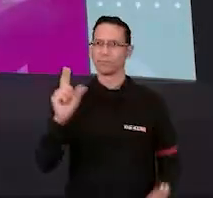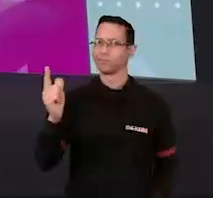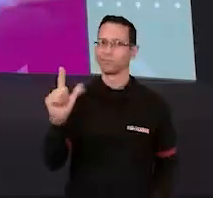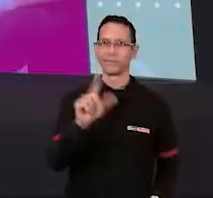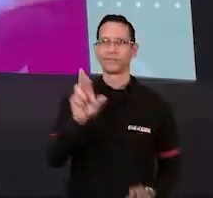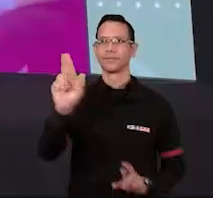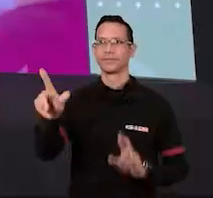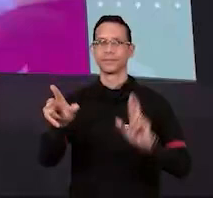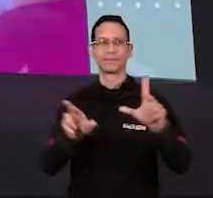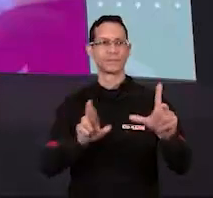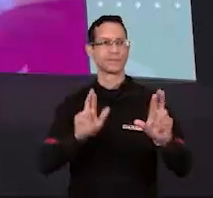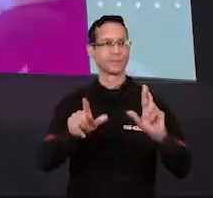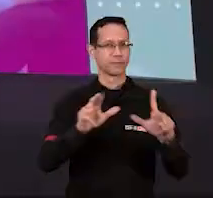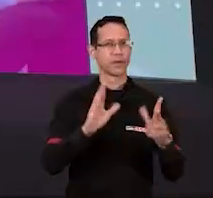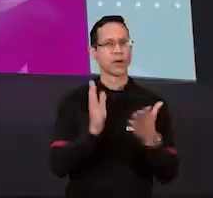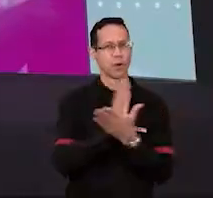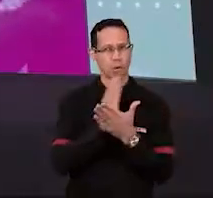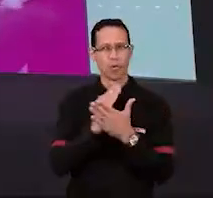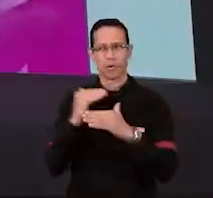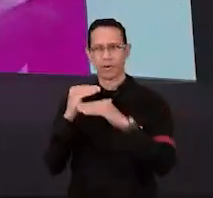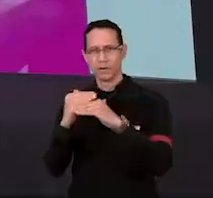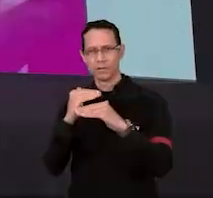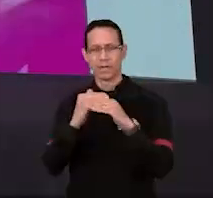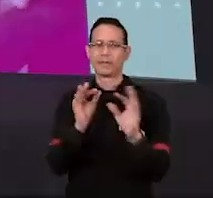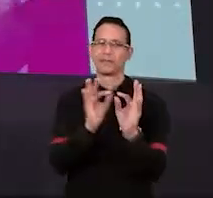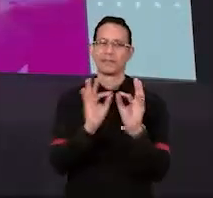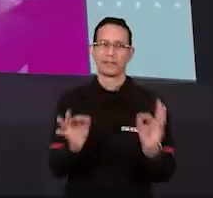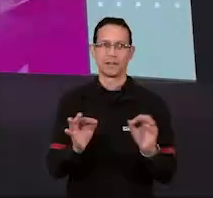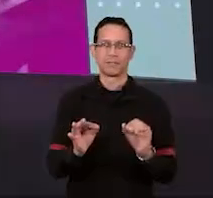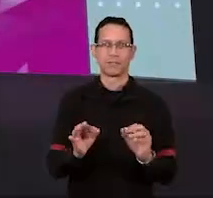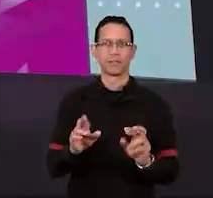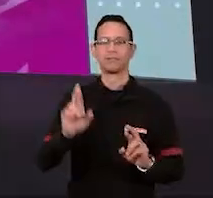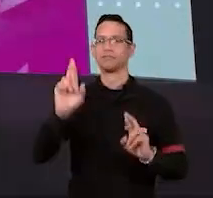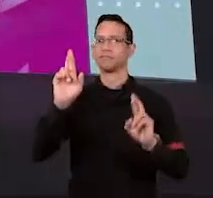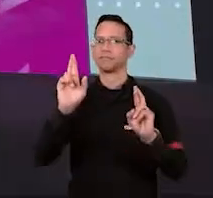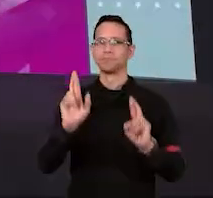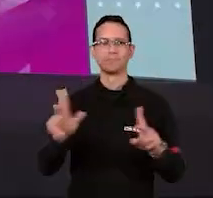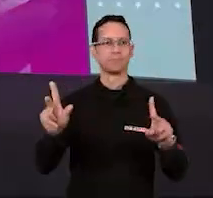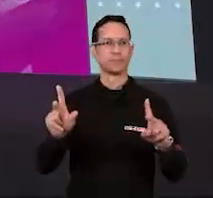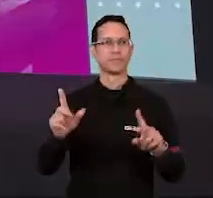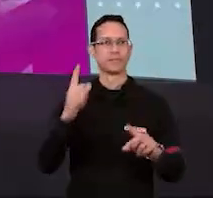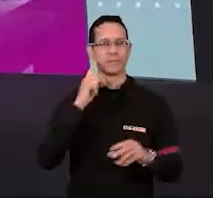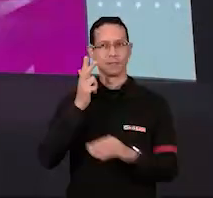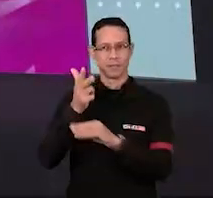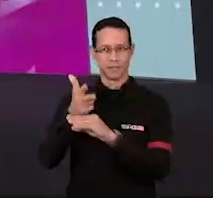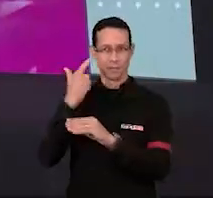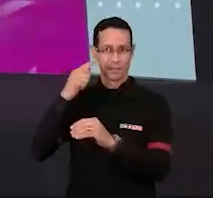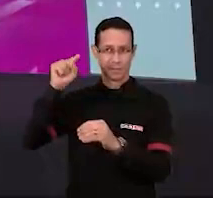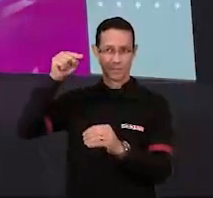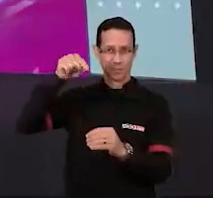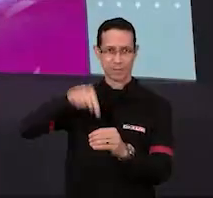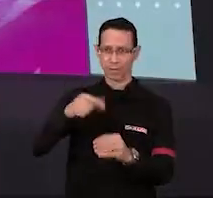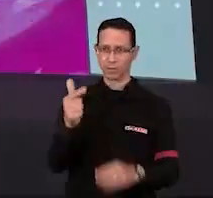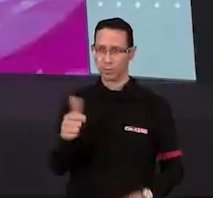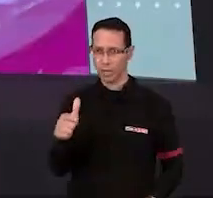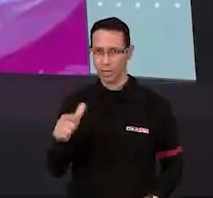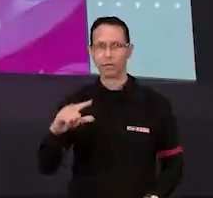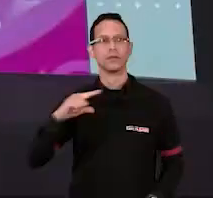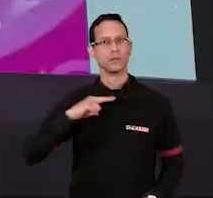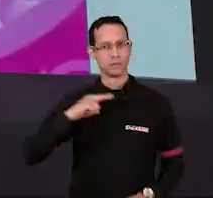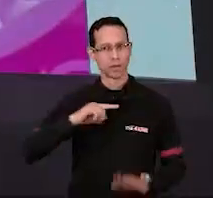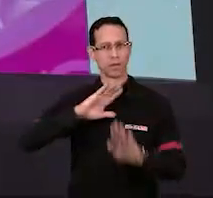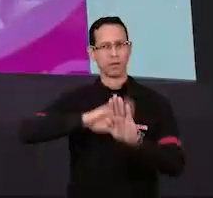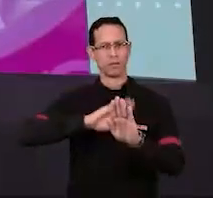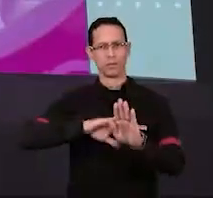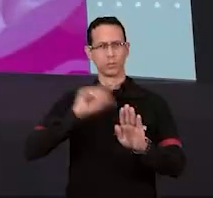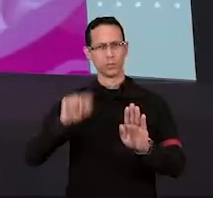vê alguns padrões que se repetem, mas assim, muitas vezes você entra e você fala, mas ali não tem tímpano. Não, mas peraí, o tímpano tá, mas o